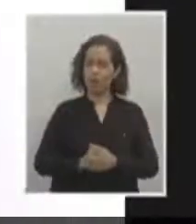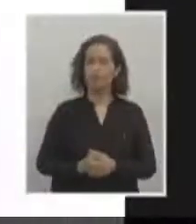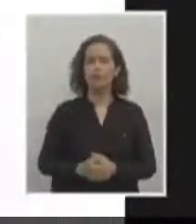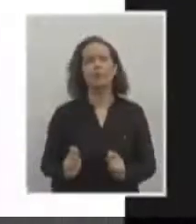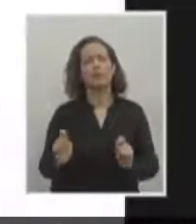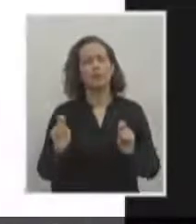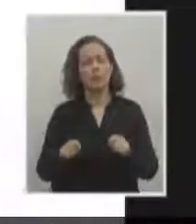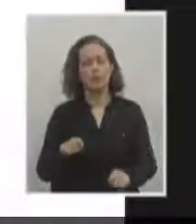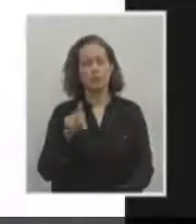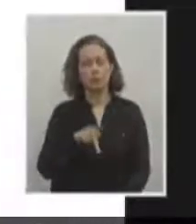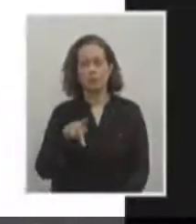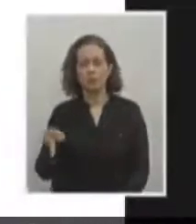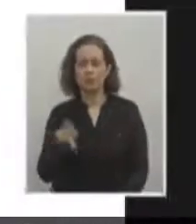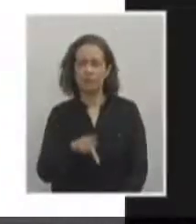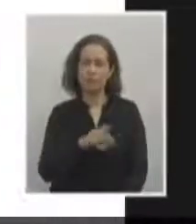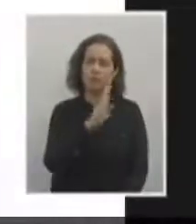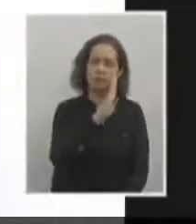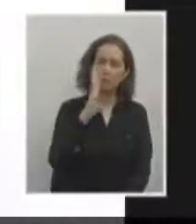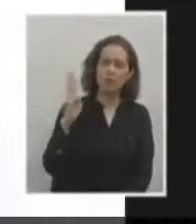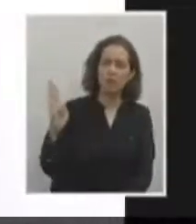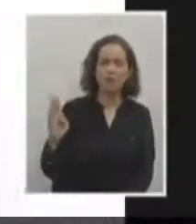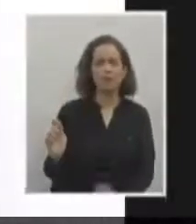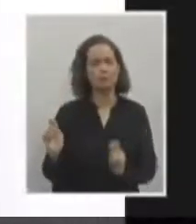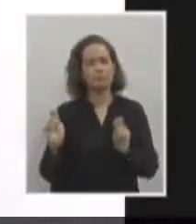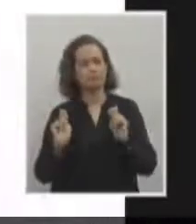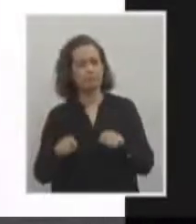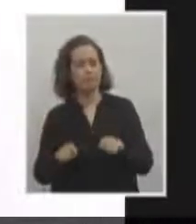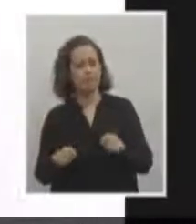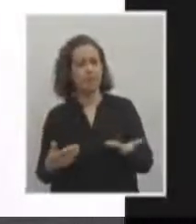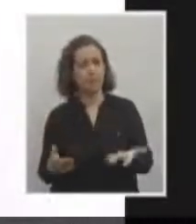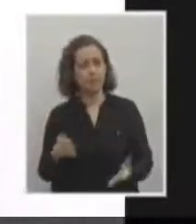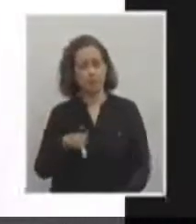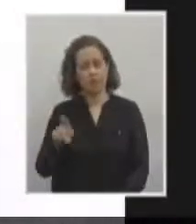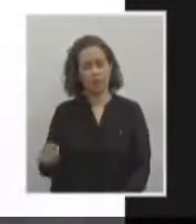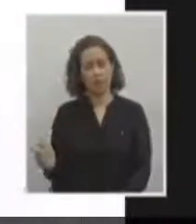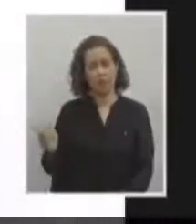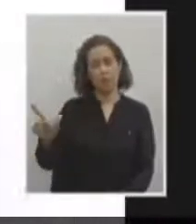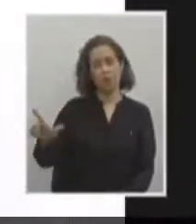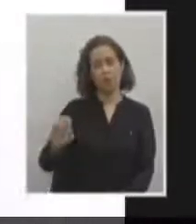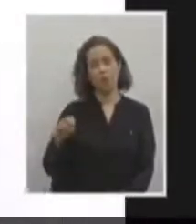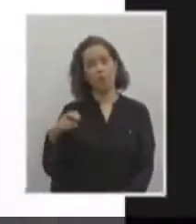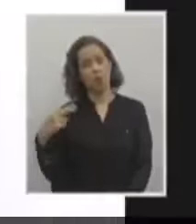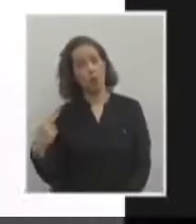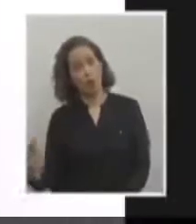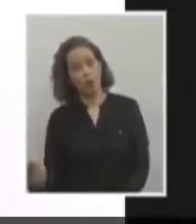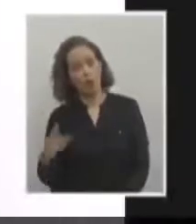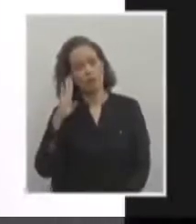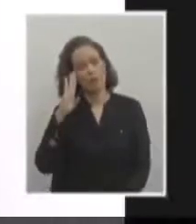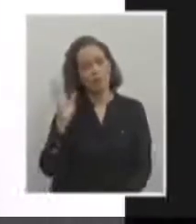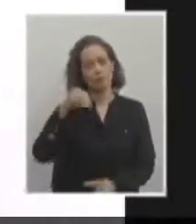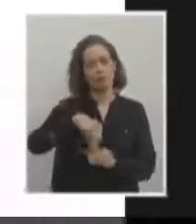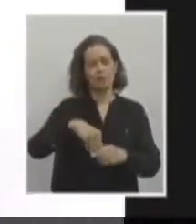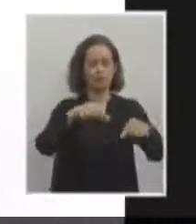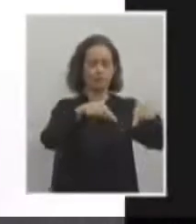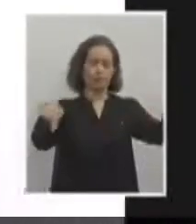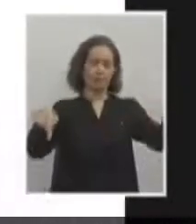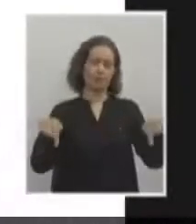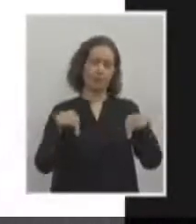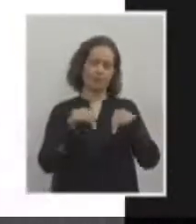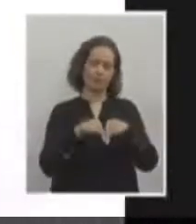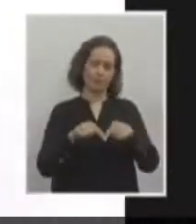professor de uso da biblioteca, ou ele pode ser o regente de turma. Isso são as funções de educação dentro do regente